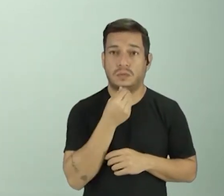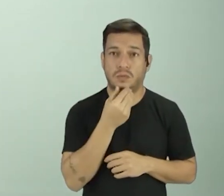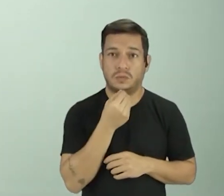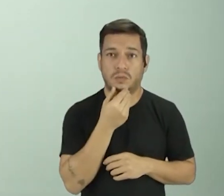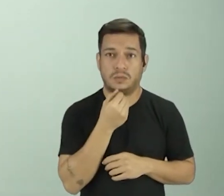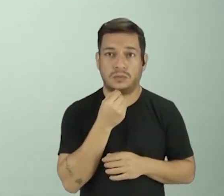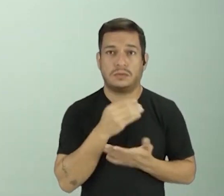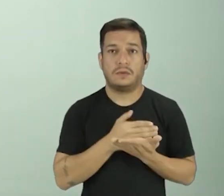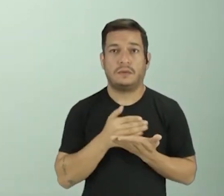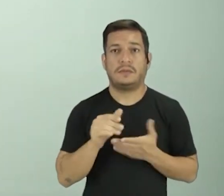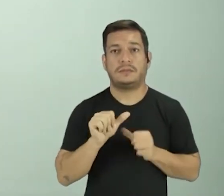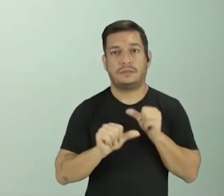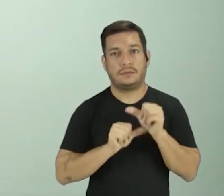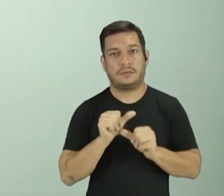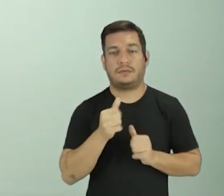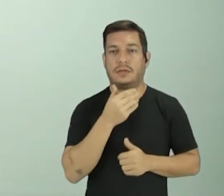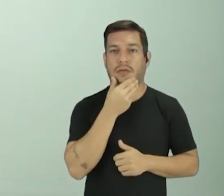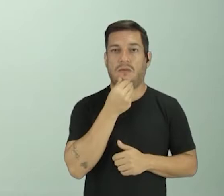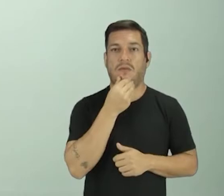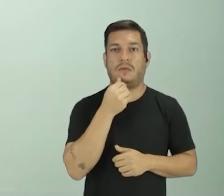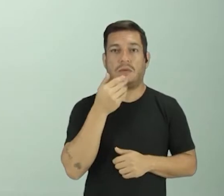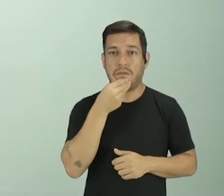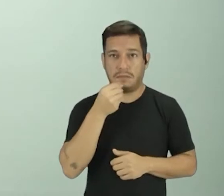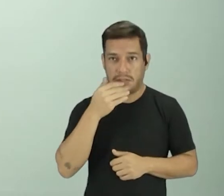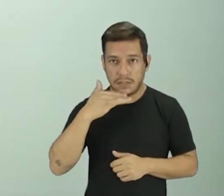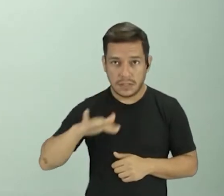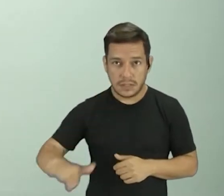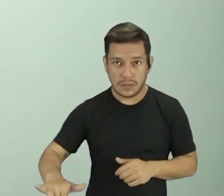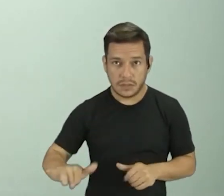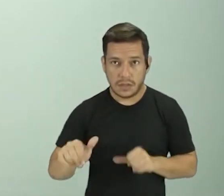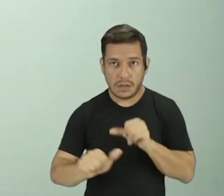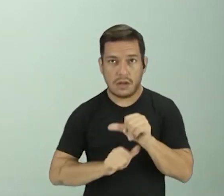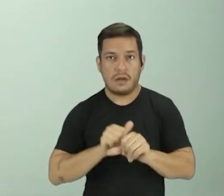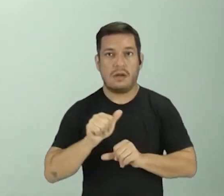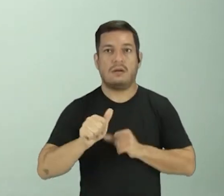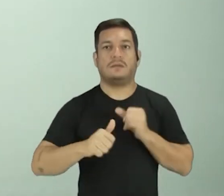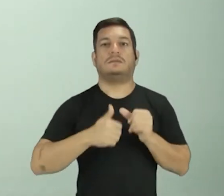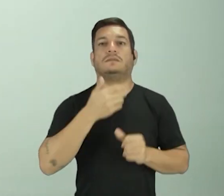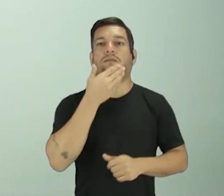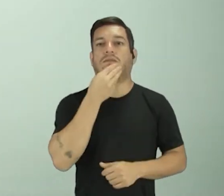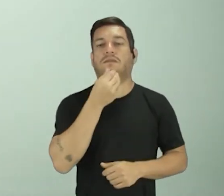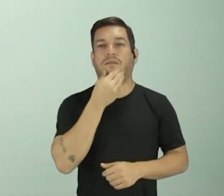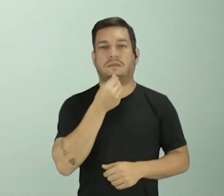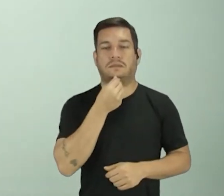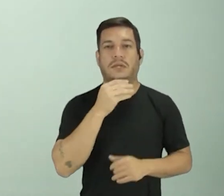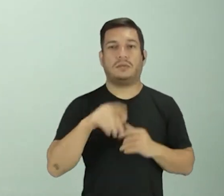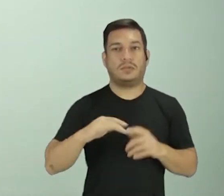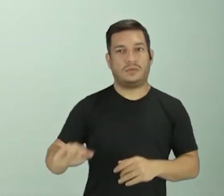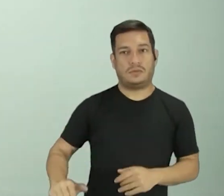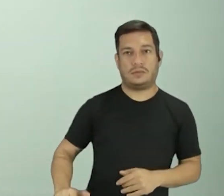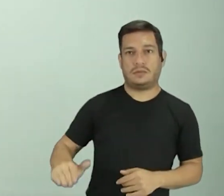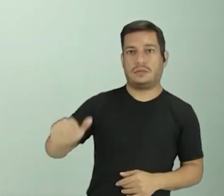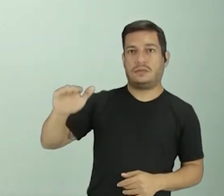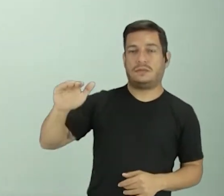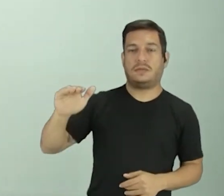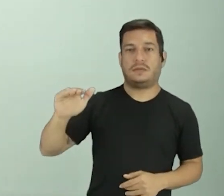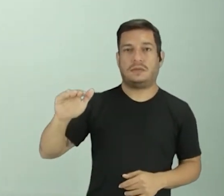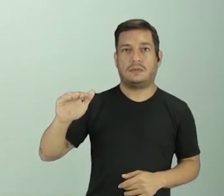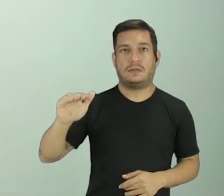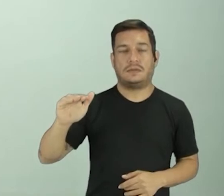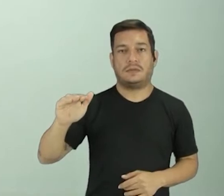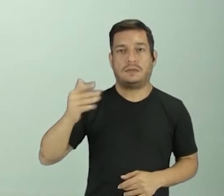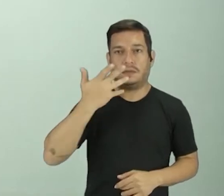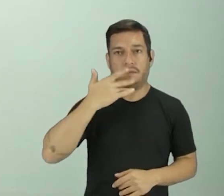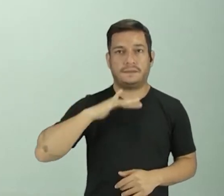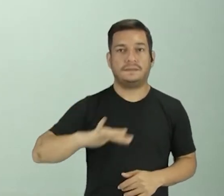menino começa a se transformar em homem, tá? Então, durante, né, o crescimento da criança, né, ele tem a organização